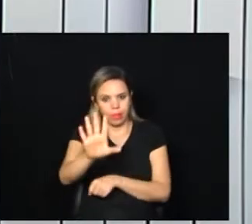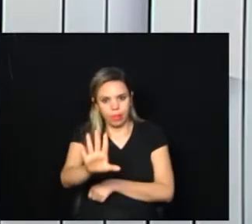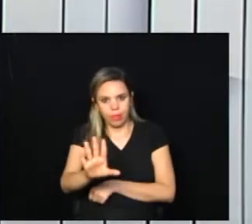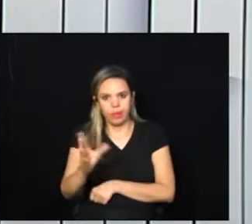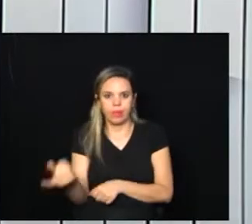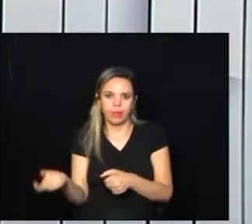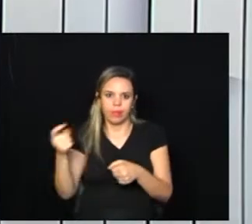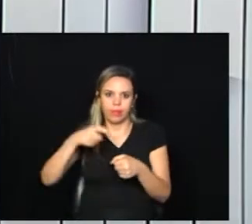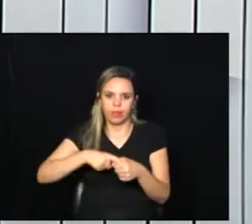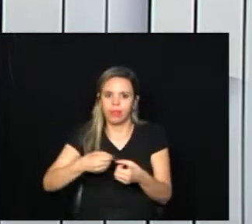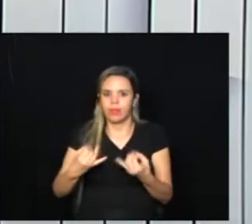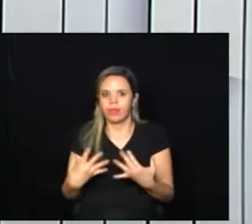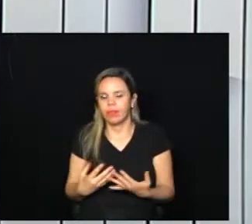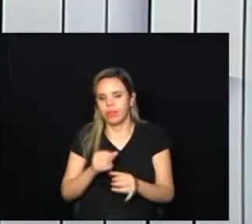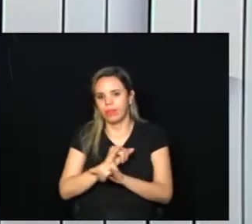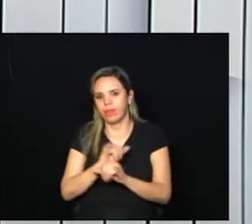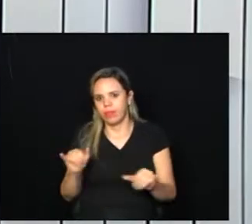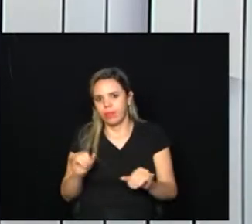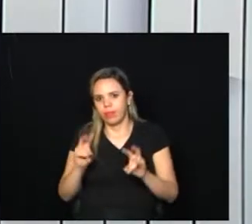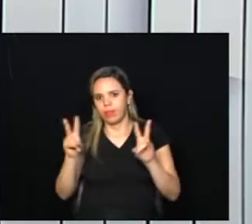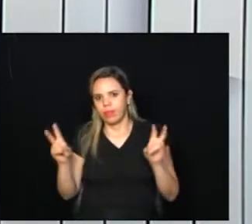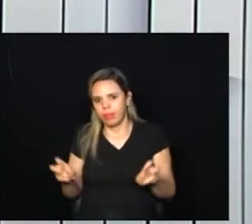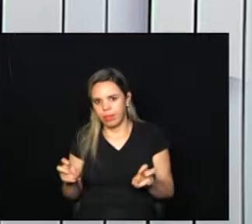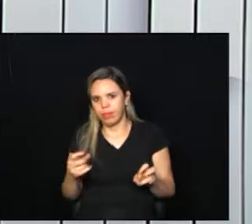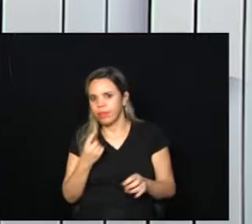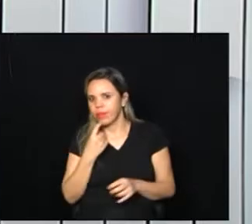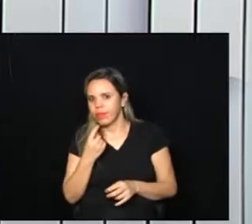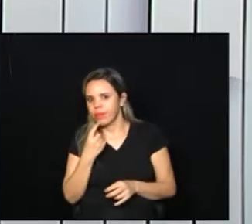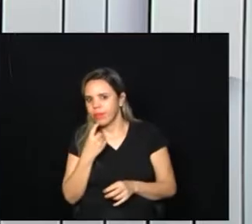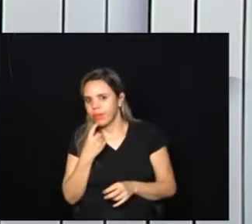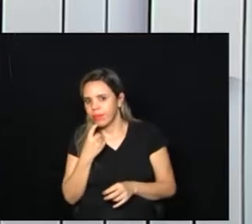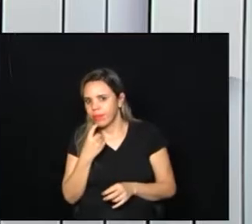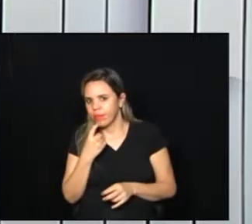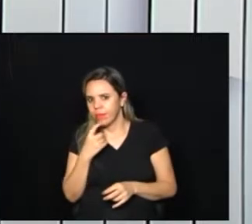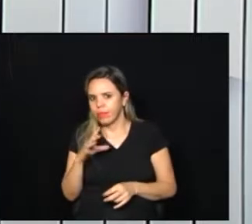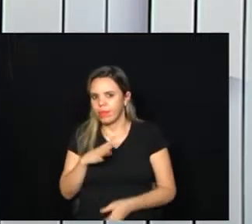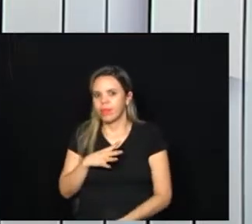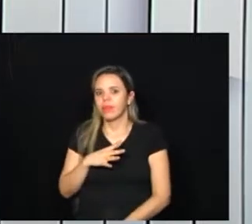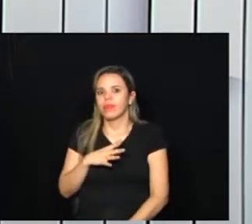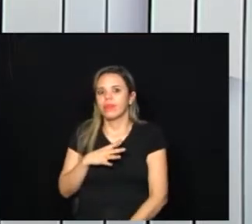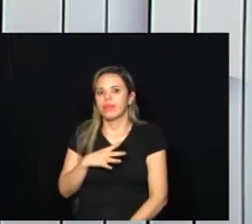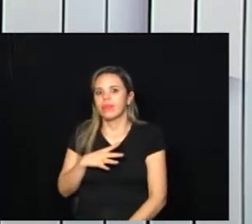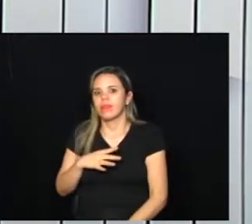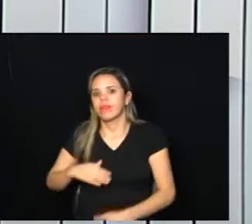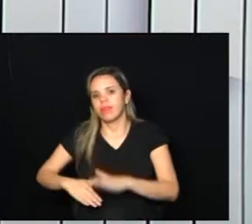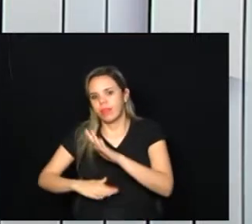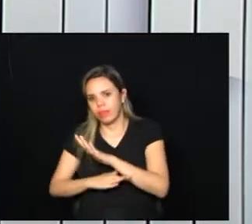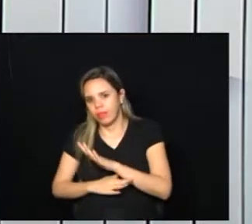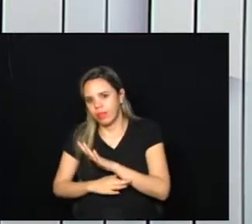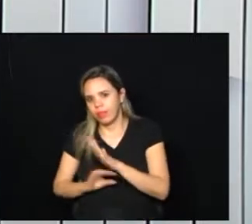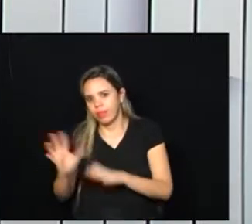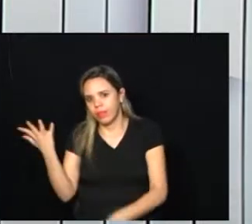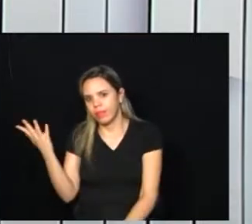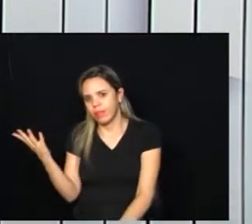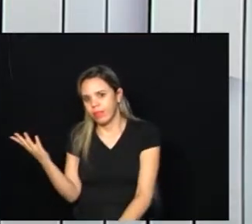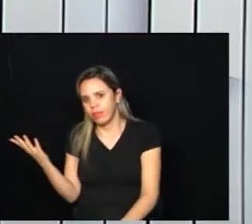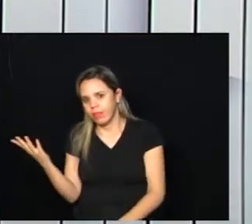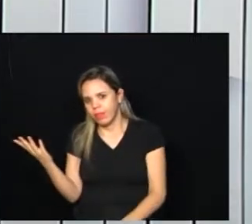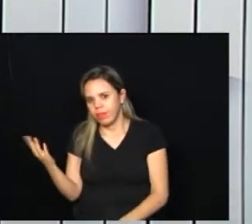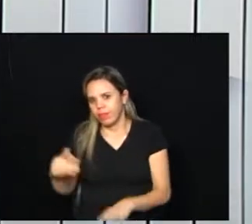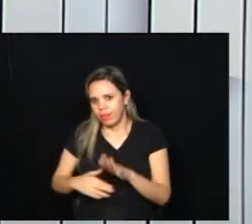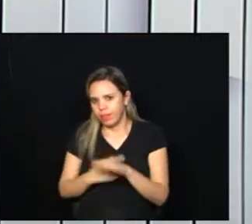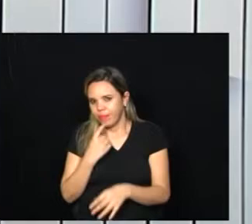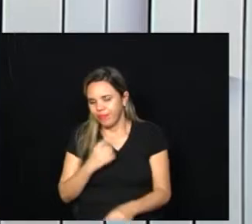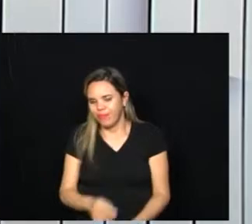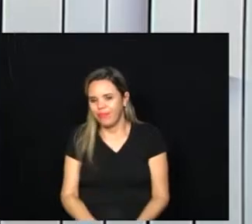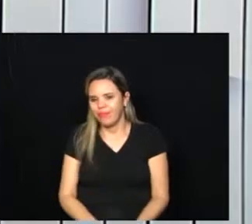porque na volta tem também as informações de Campinas, aqui da nossa metrópole, e do Legislativo, do que acontece na Câmara